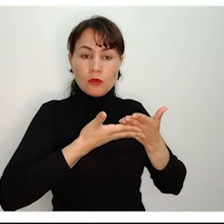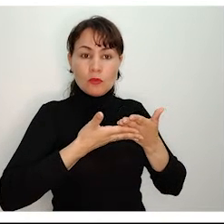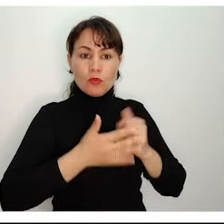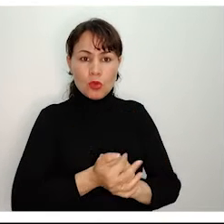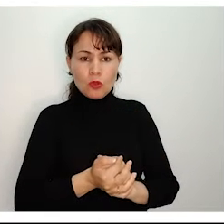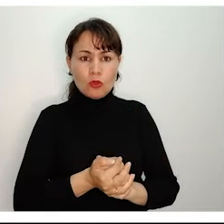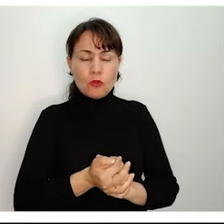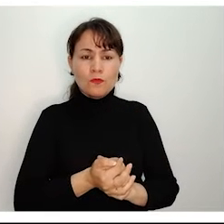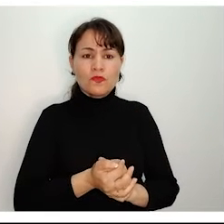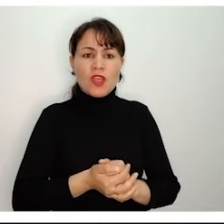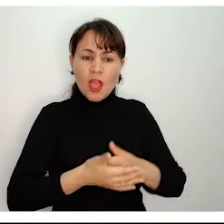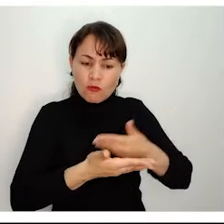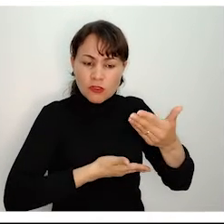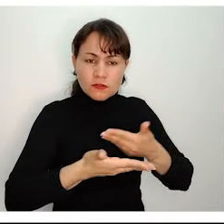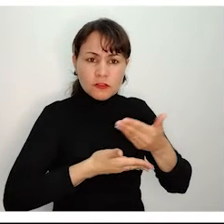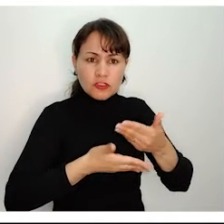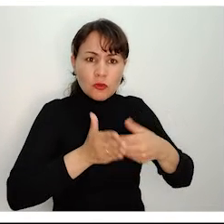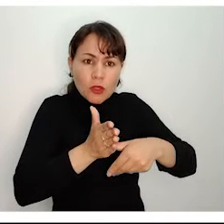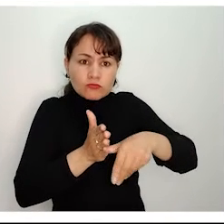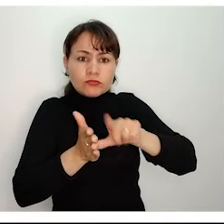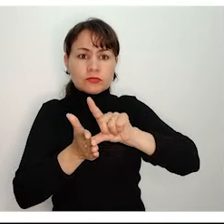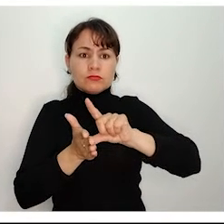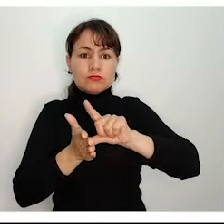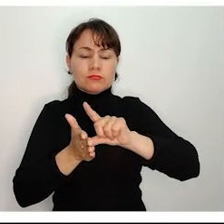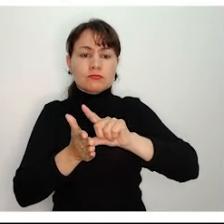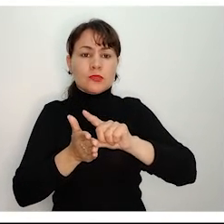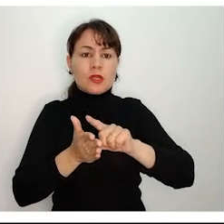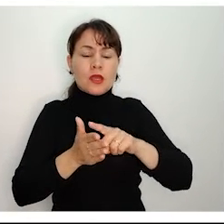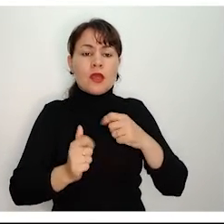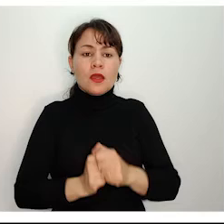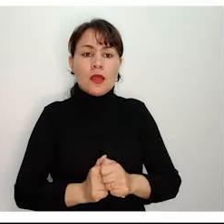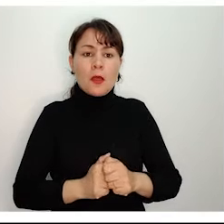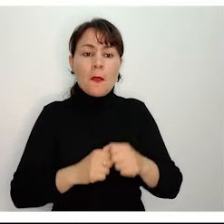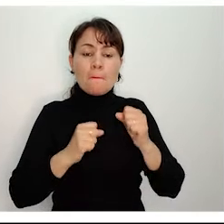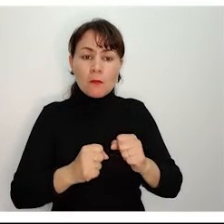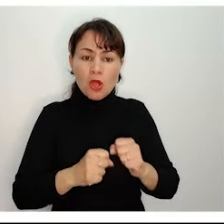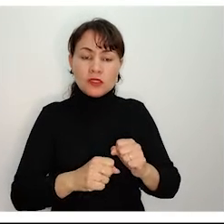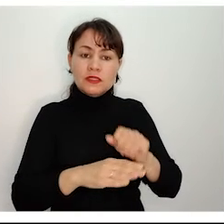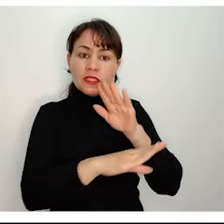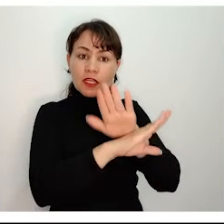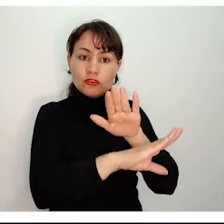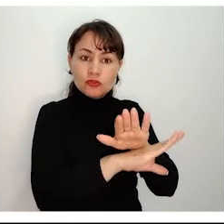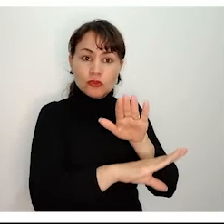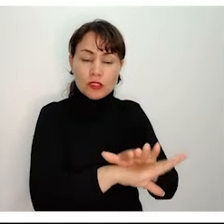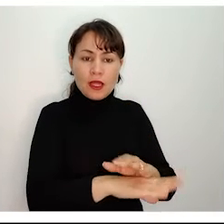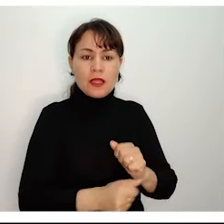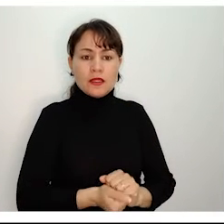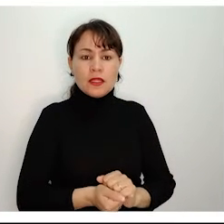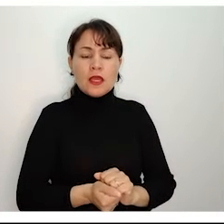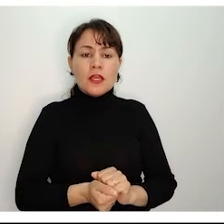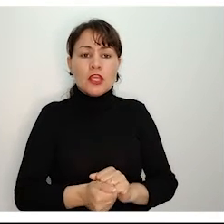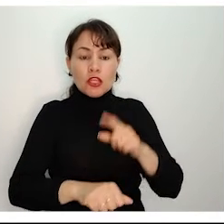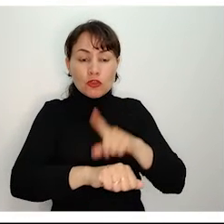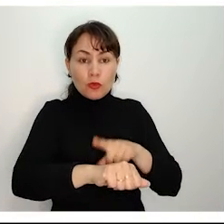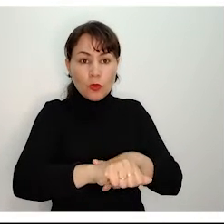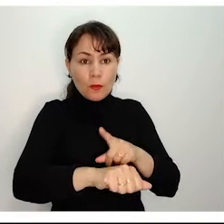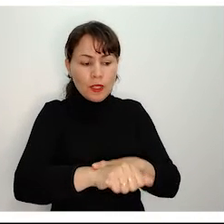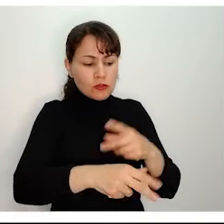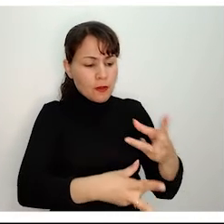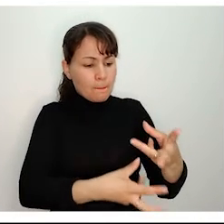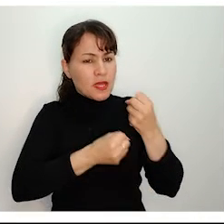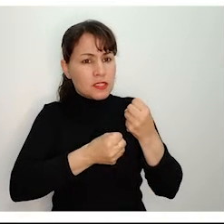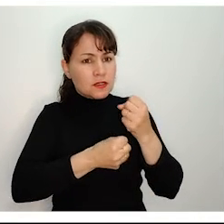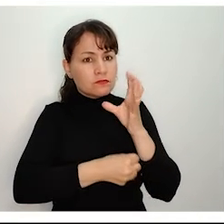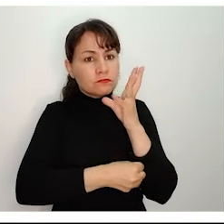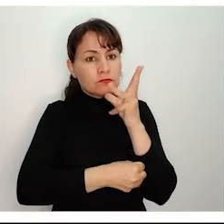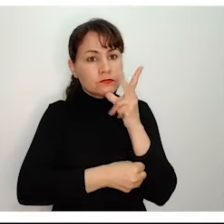Este auxílio se chama intervenção precoce. E essa intervenção, ela deve ser indicada no mesmo momento em que